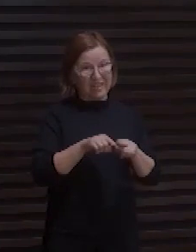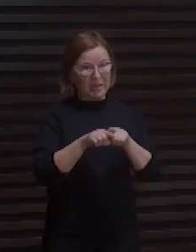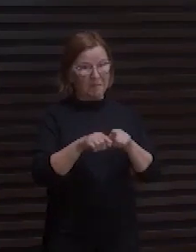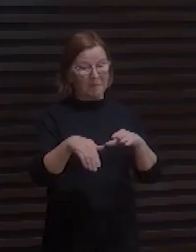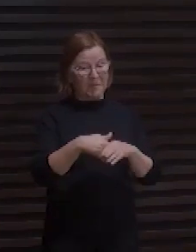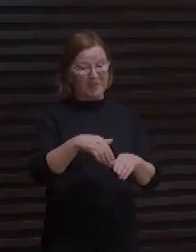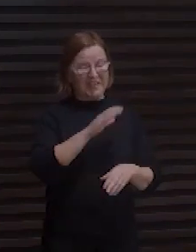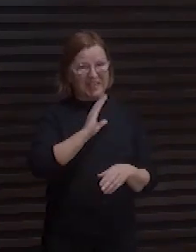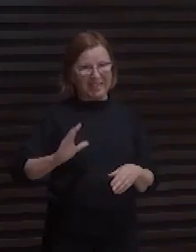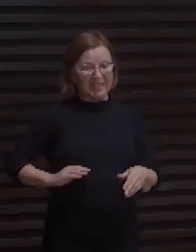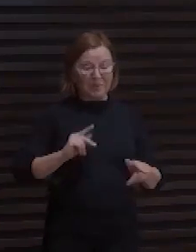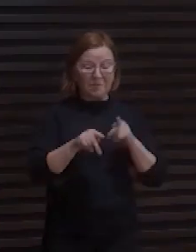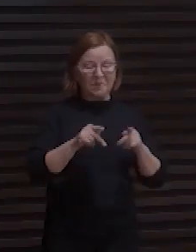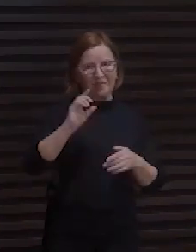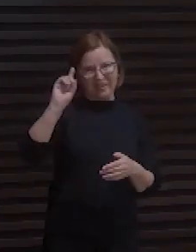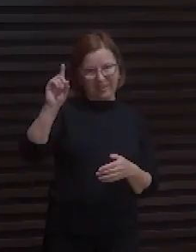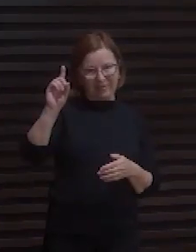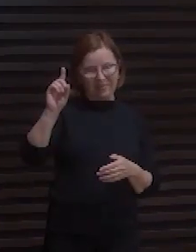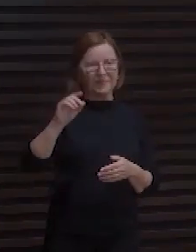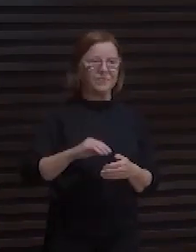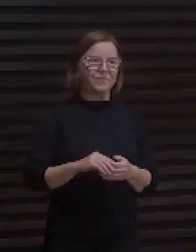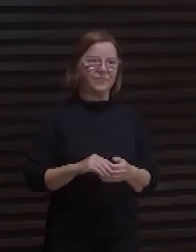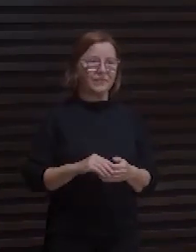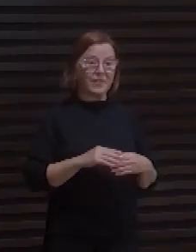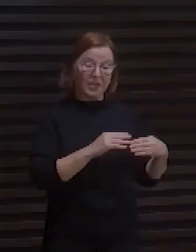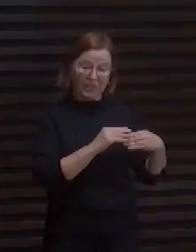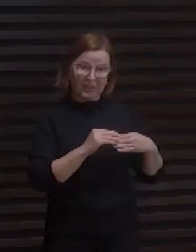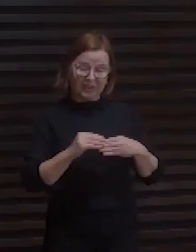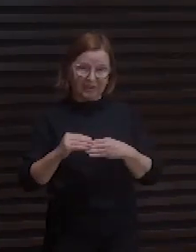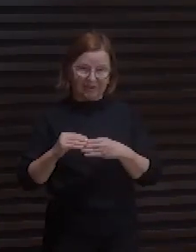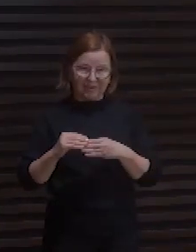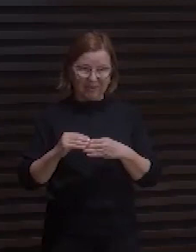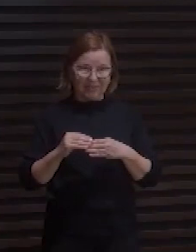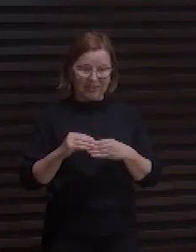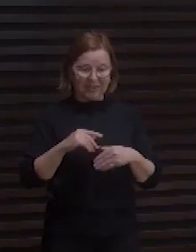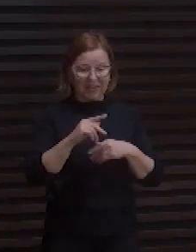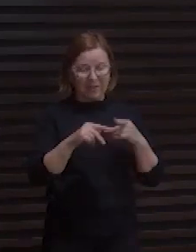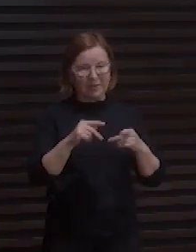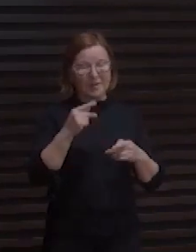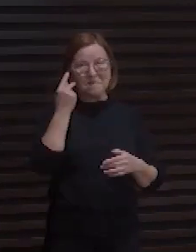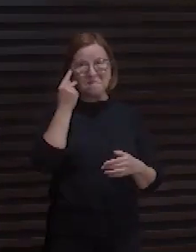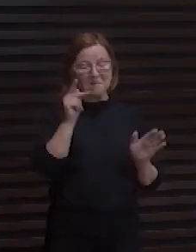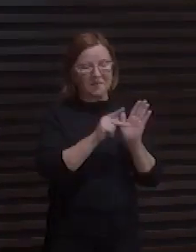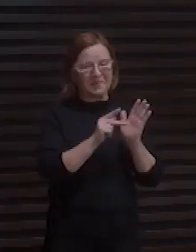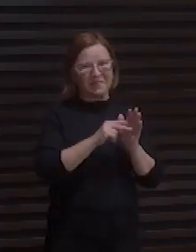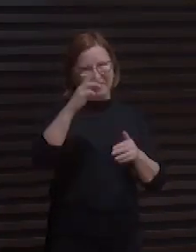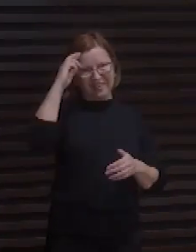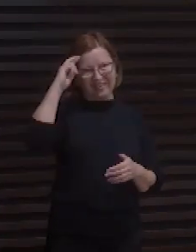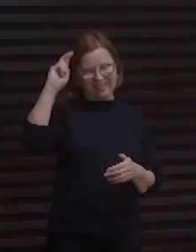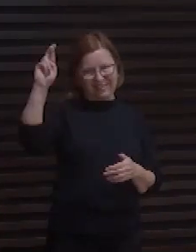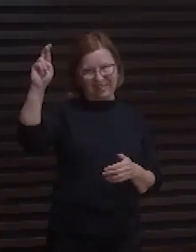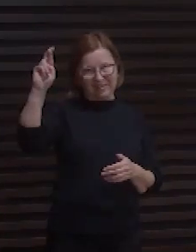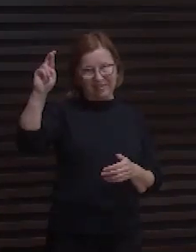a direcionar o alvo de suas vidas nesta terra para o próprio Senhor, para Ele mesmo, uma